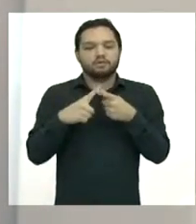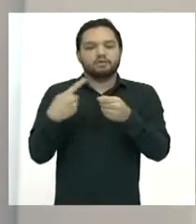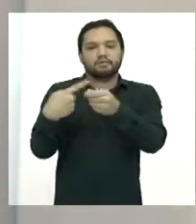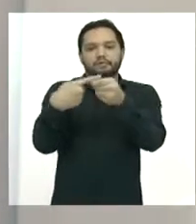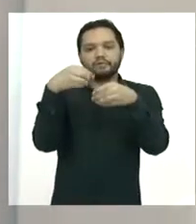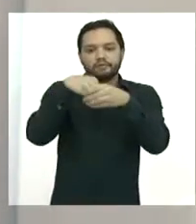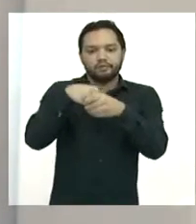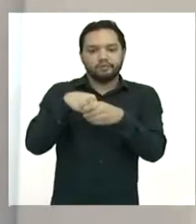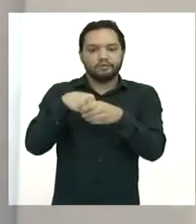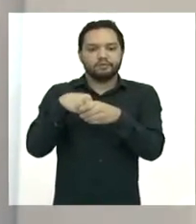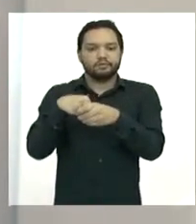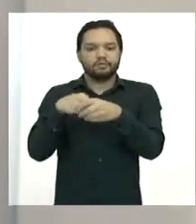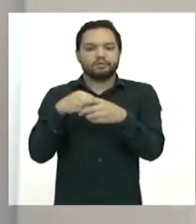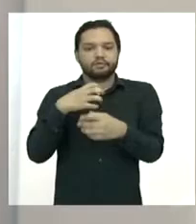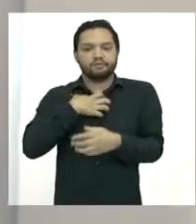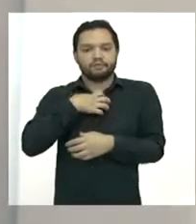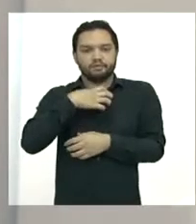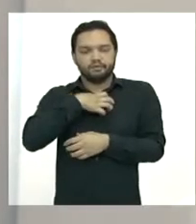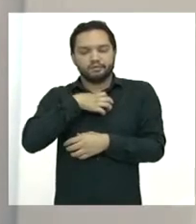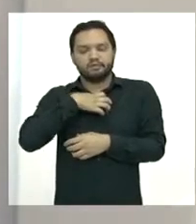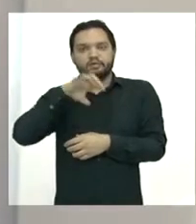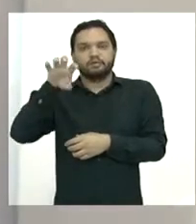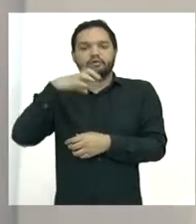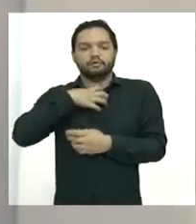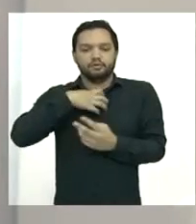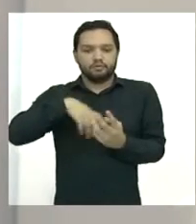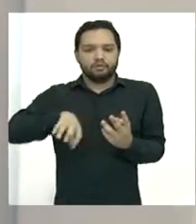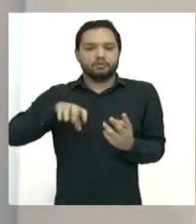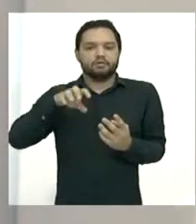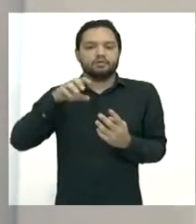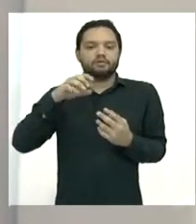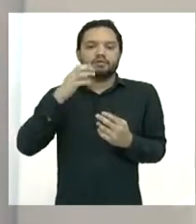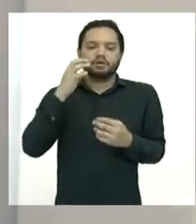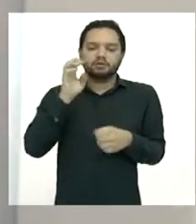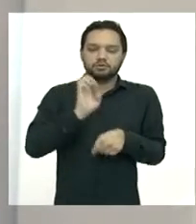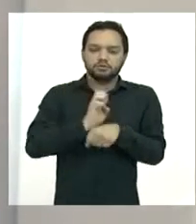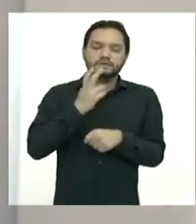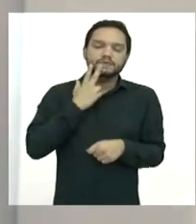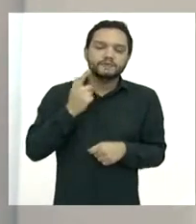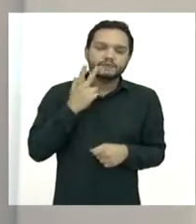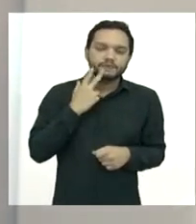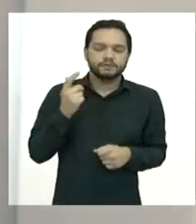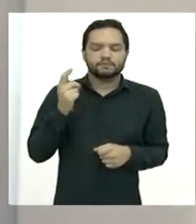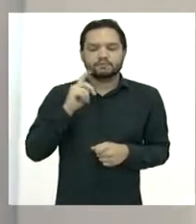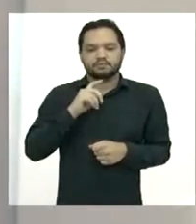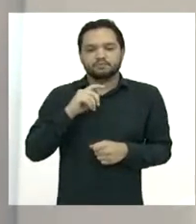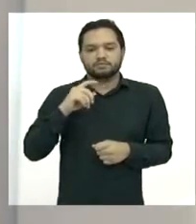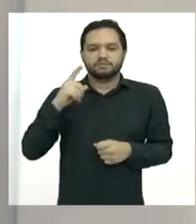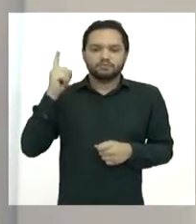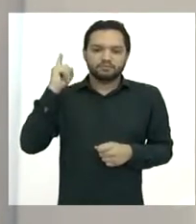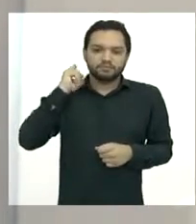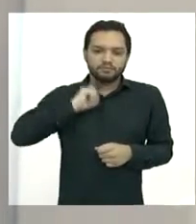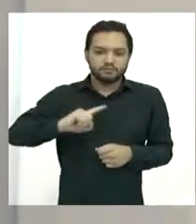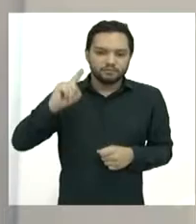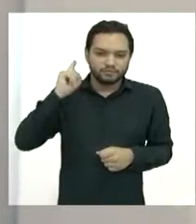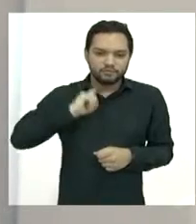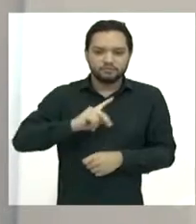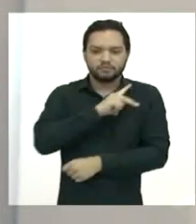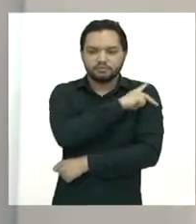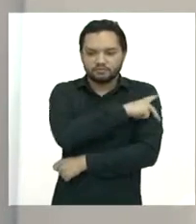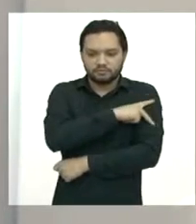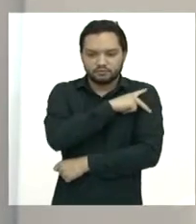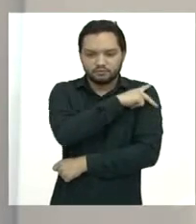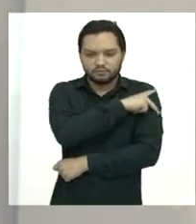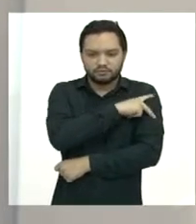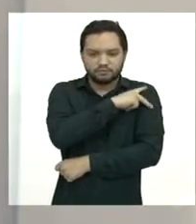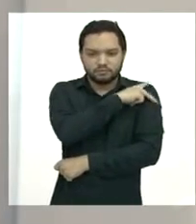Bahia, está implantando um programa igual ao do Ceará, das policlínicas, das redes de saúde, tá? Minas Gerais, o Piauí, conheço demais,